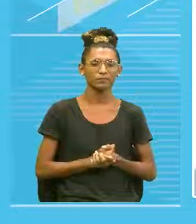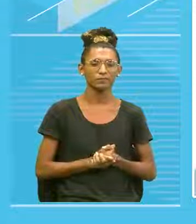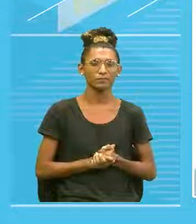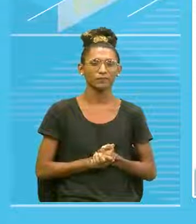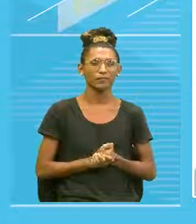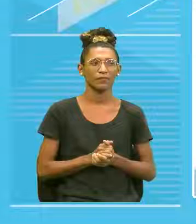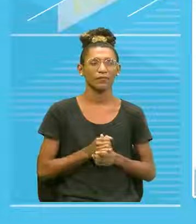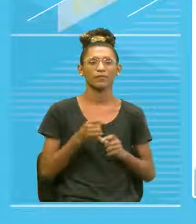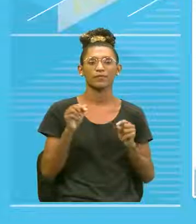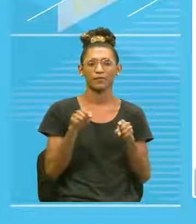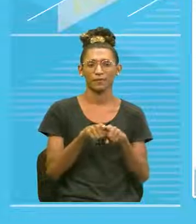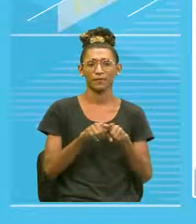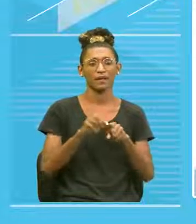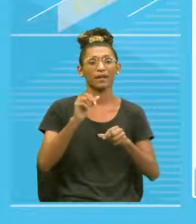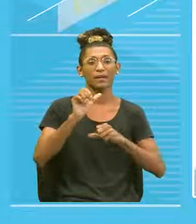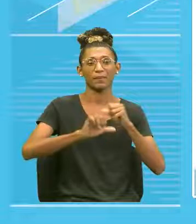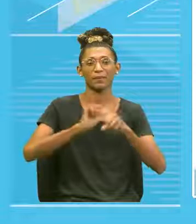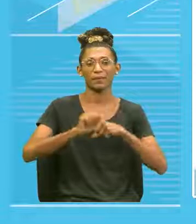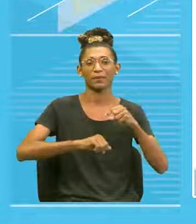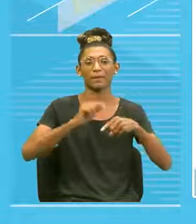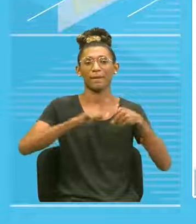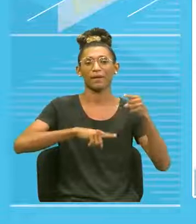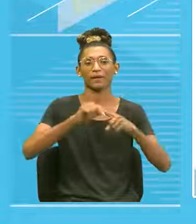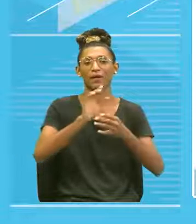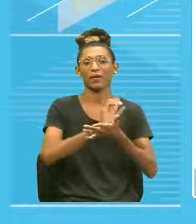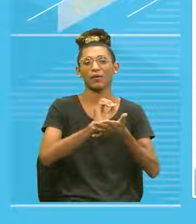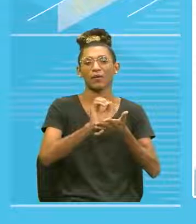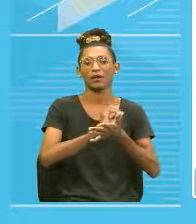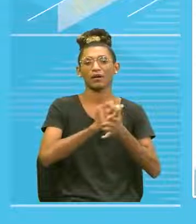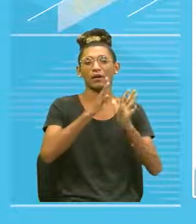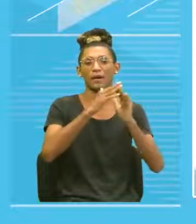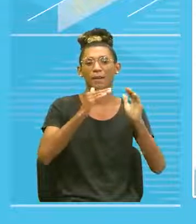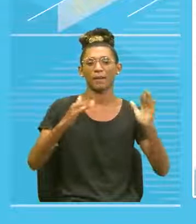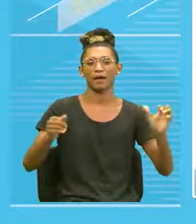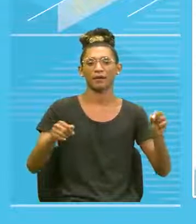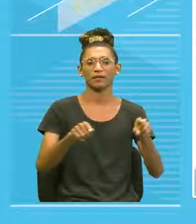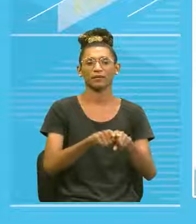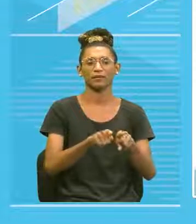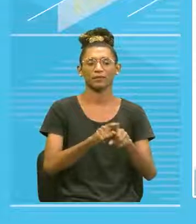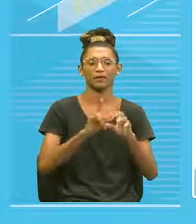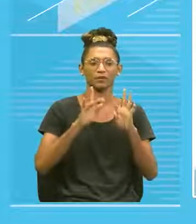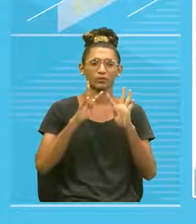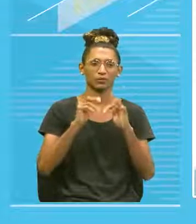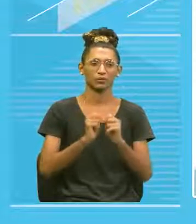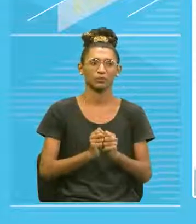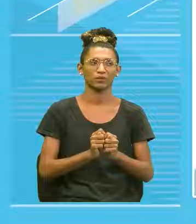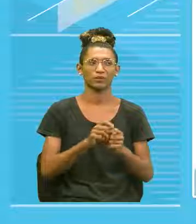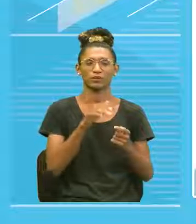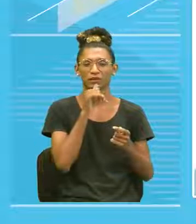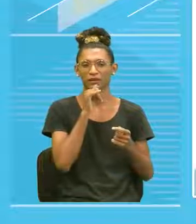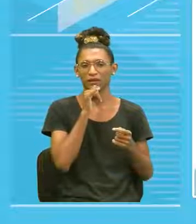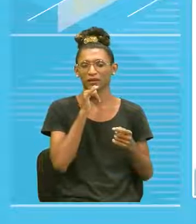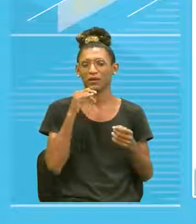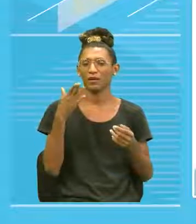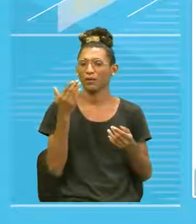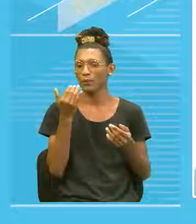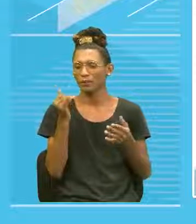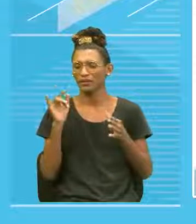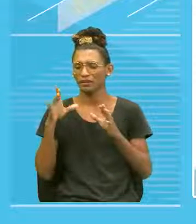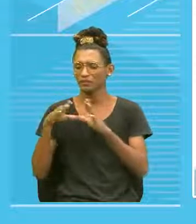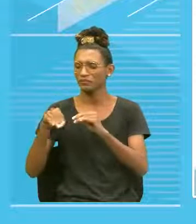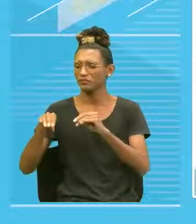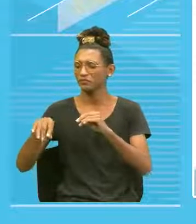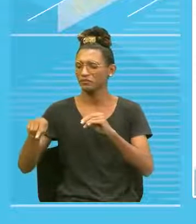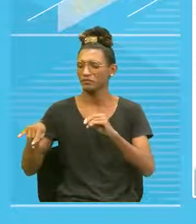e virou matéria orgânica as Palhas o resto de colheitas o resto de alimento